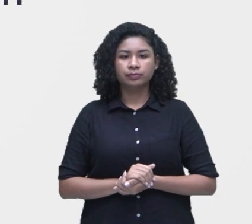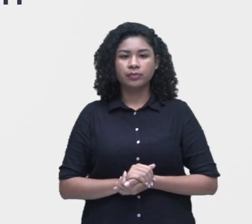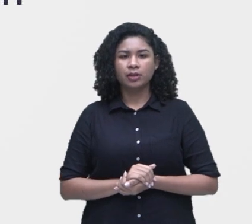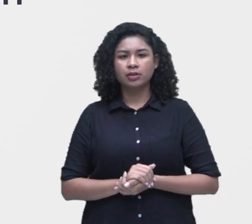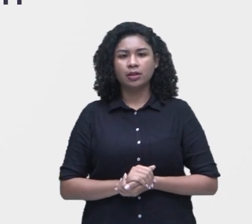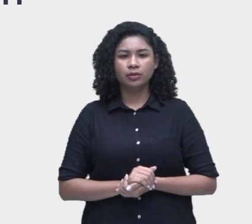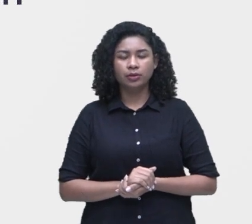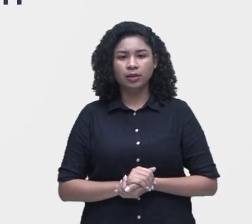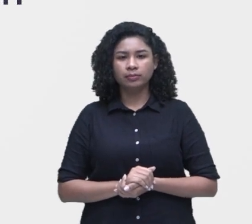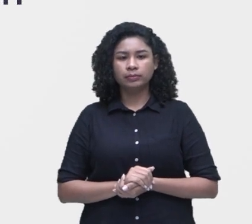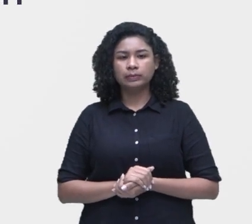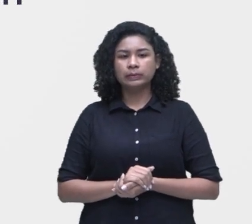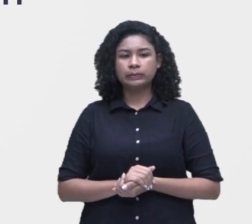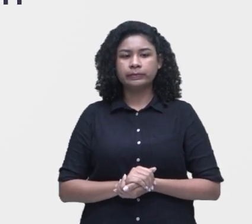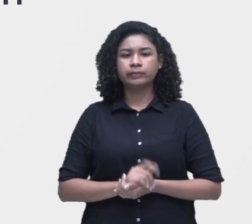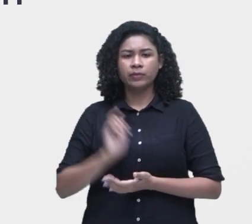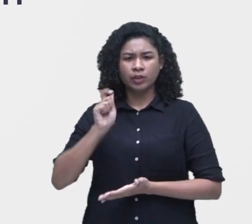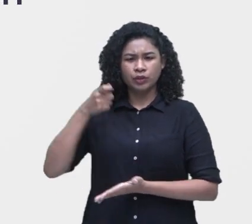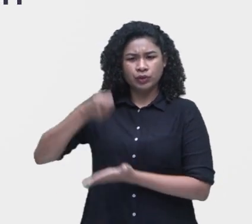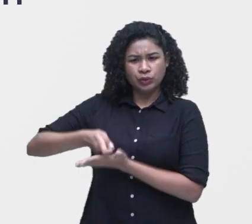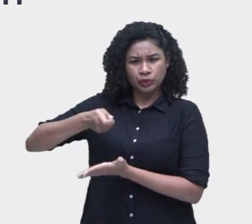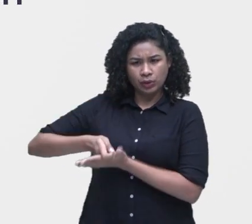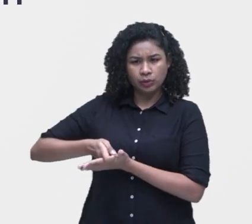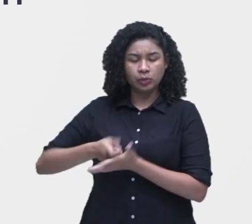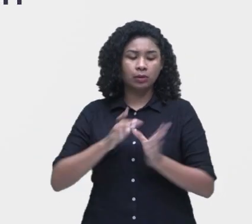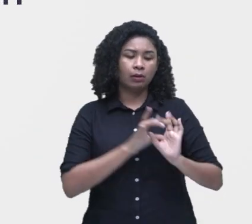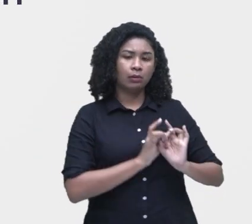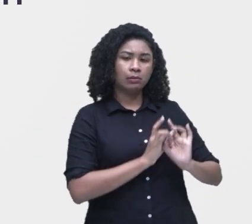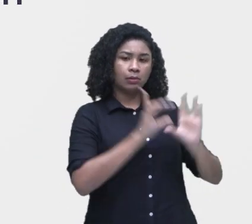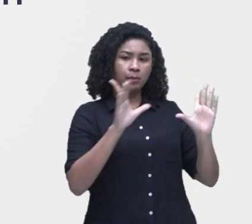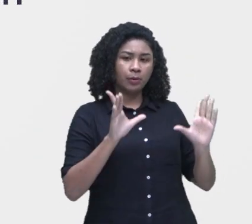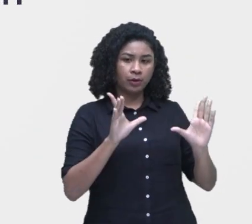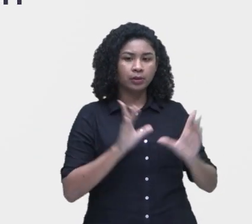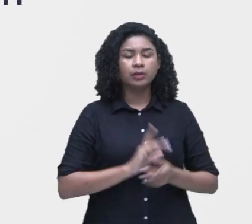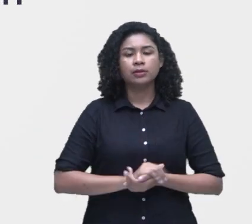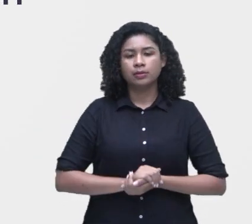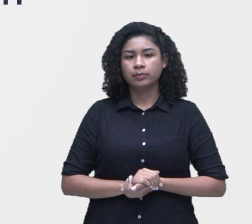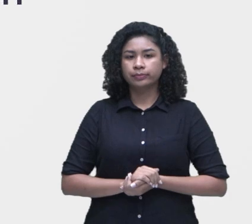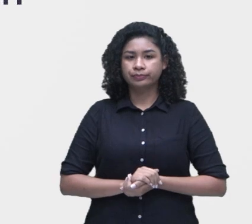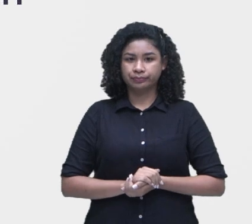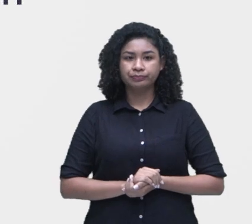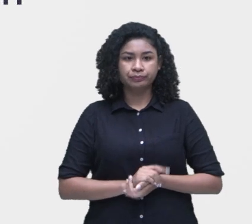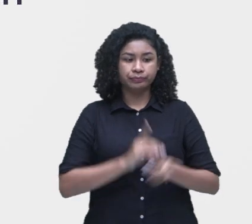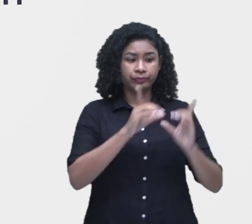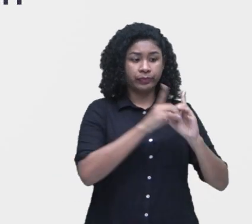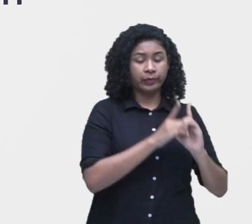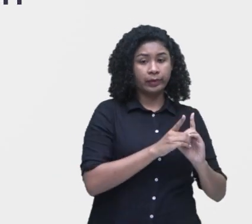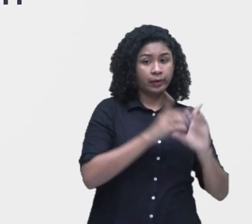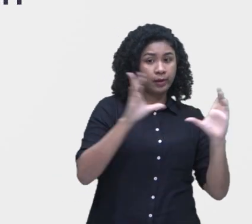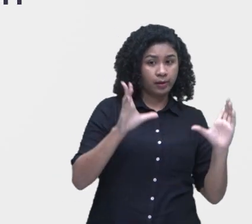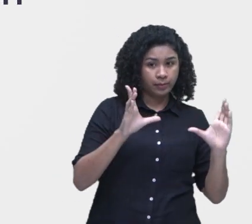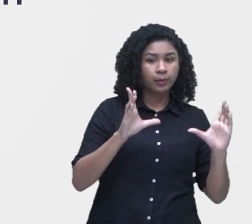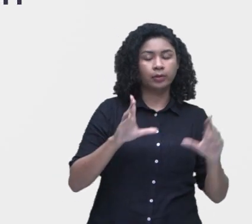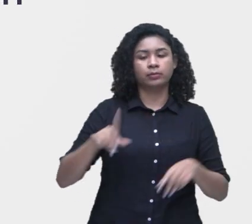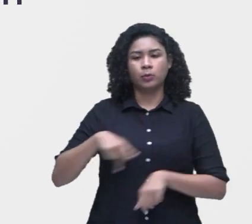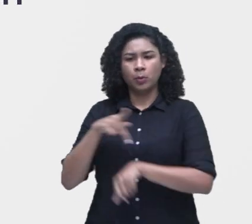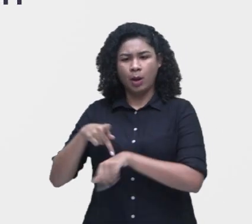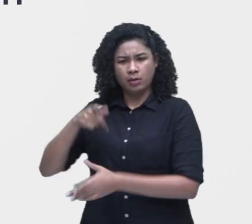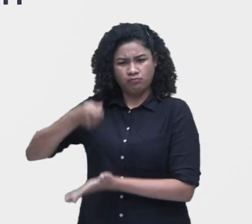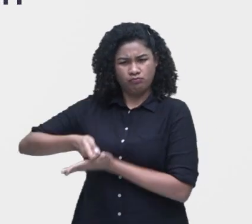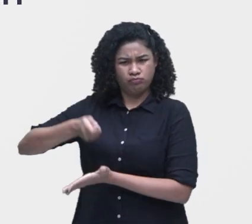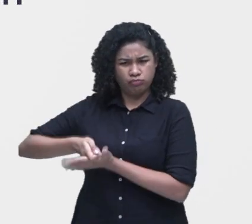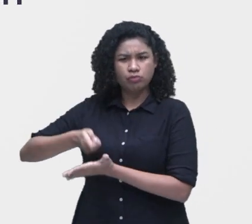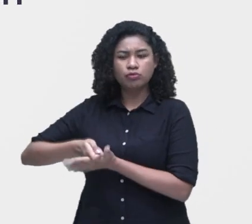Ditadura versus democracia. A diferença entre uma democracia e um país